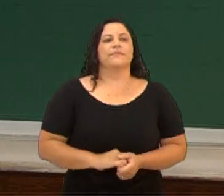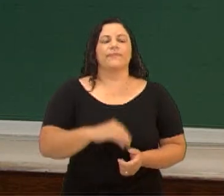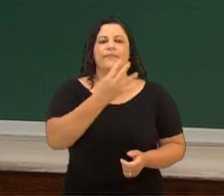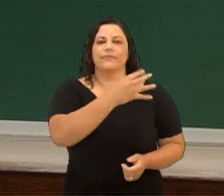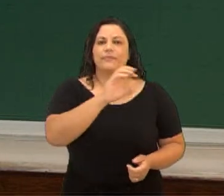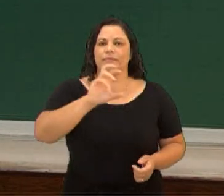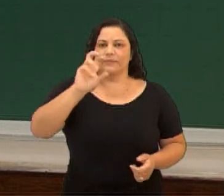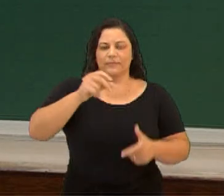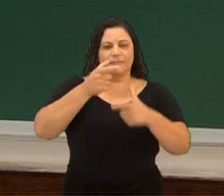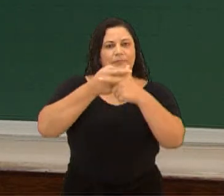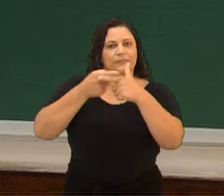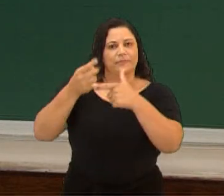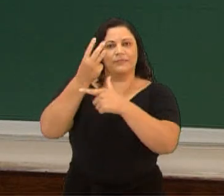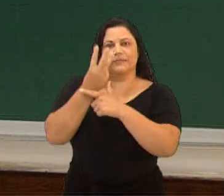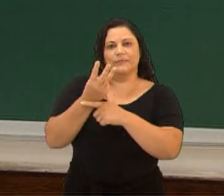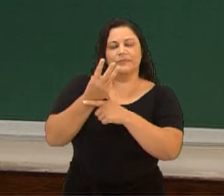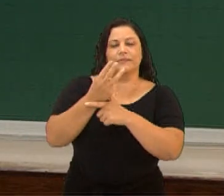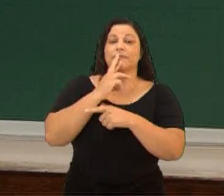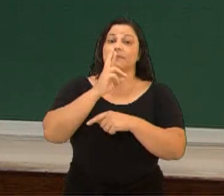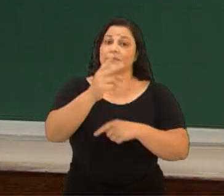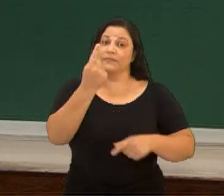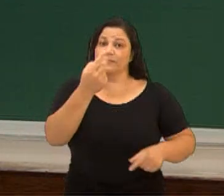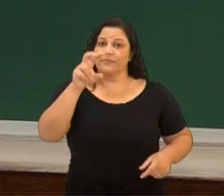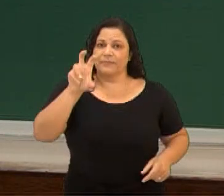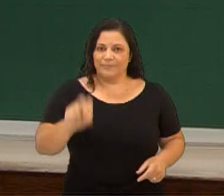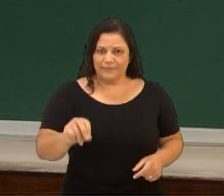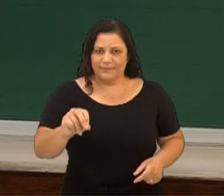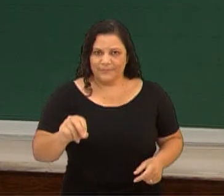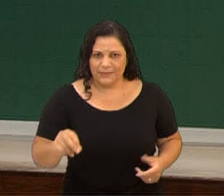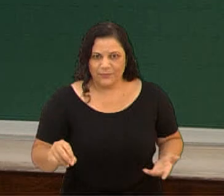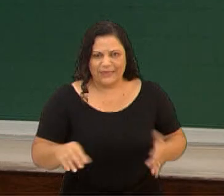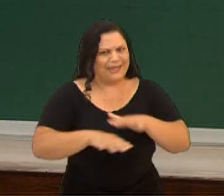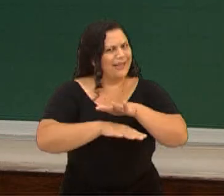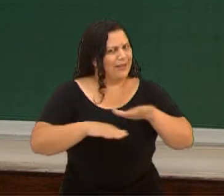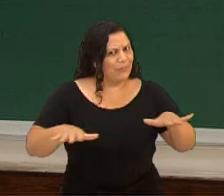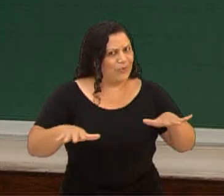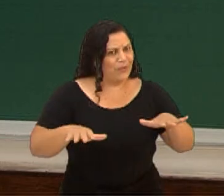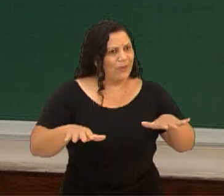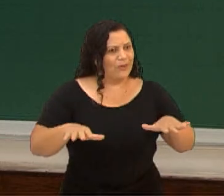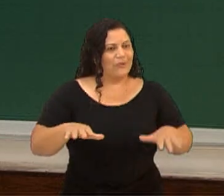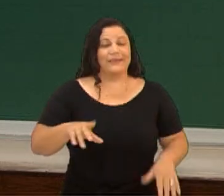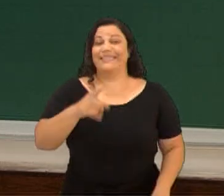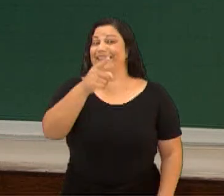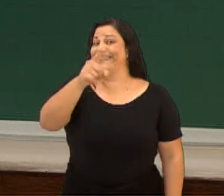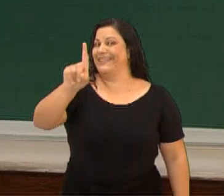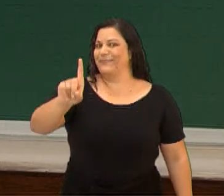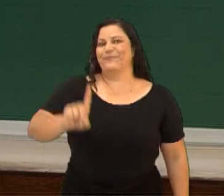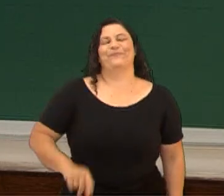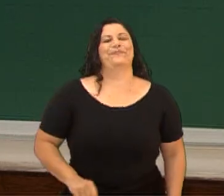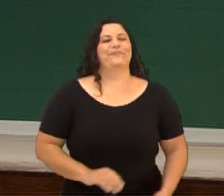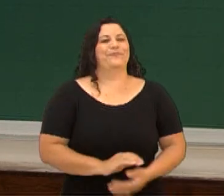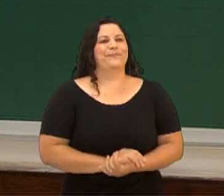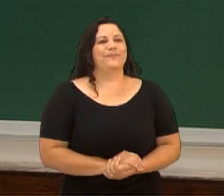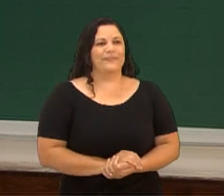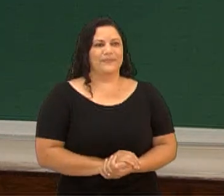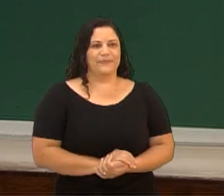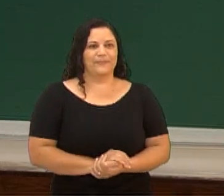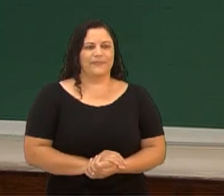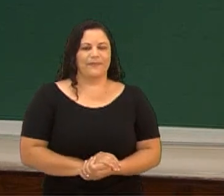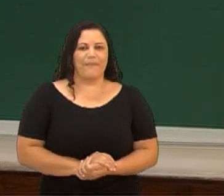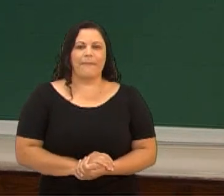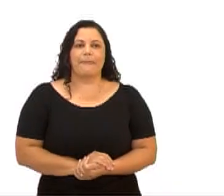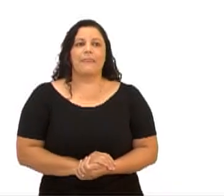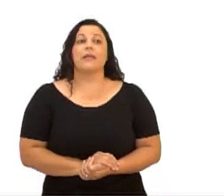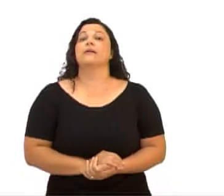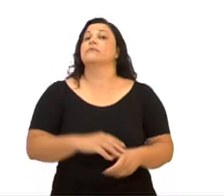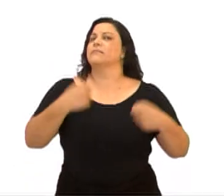450 divididos por 3 deu 150. Acabou? Não! Presta atenção então, ó. Nós temos